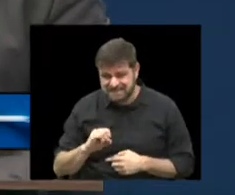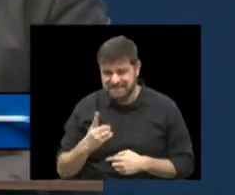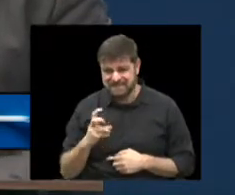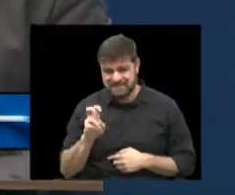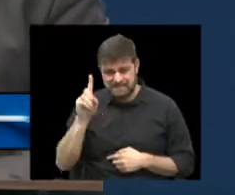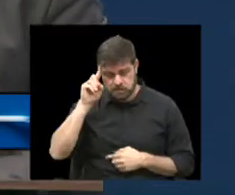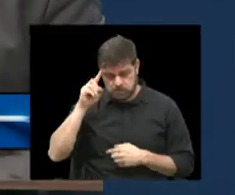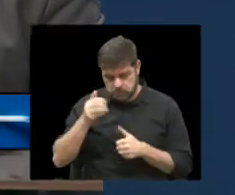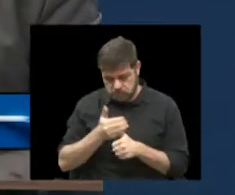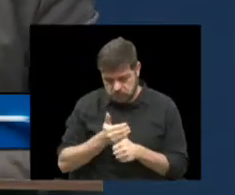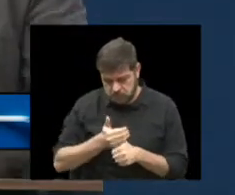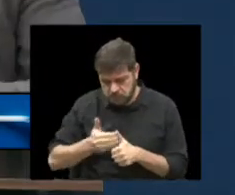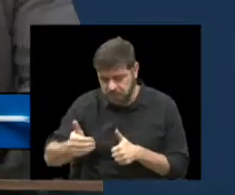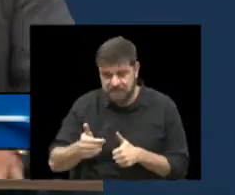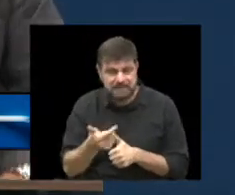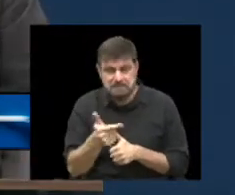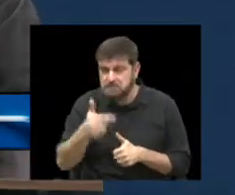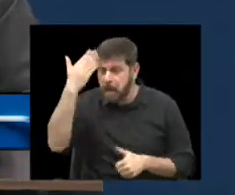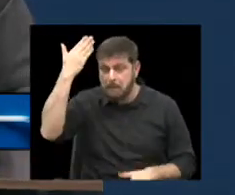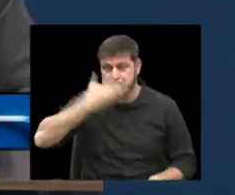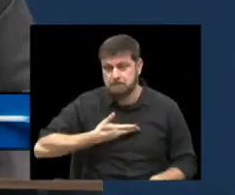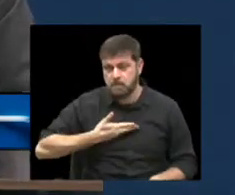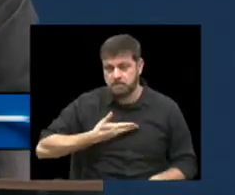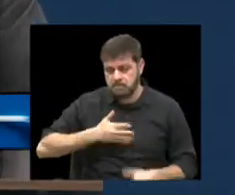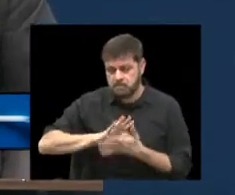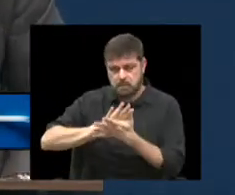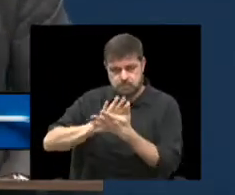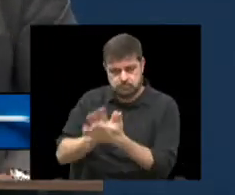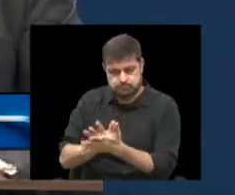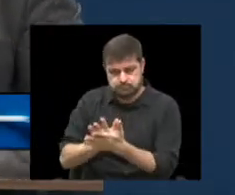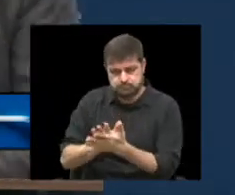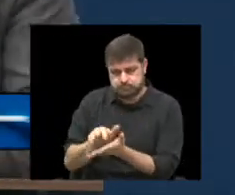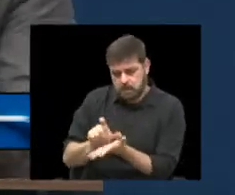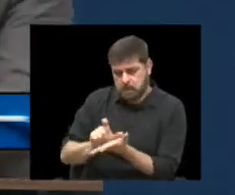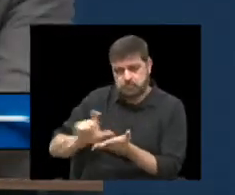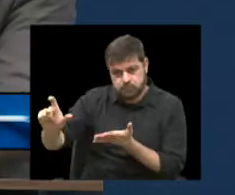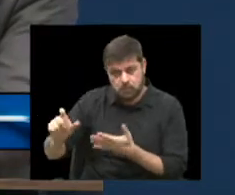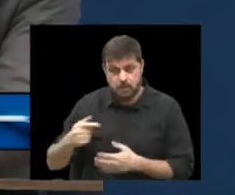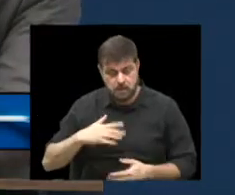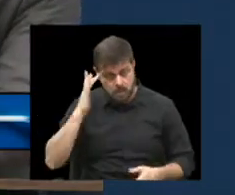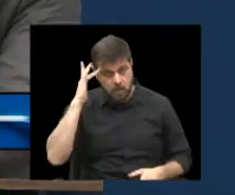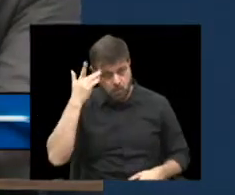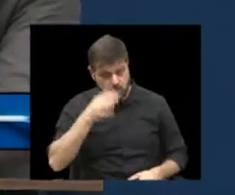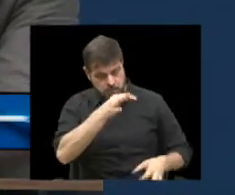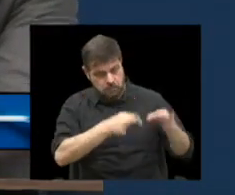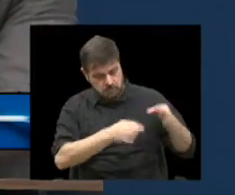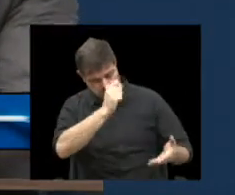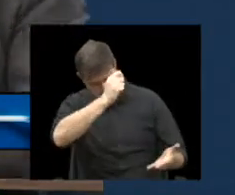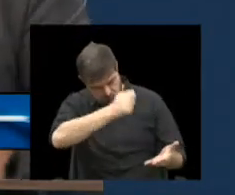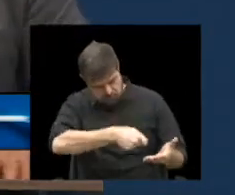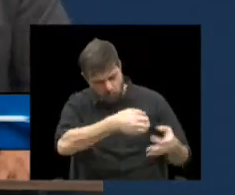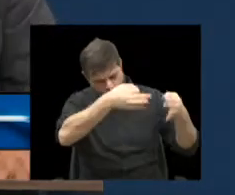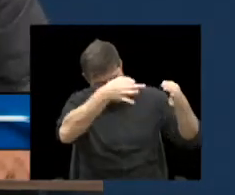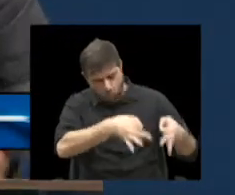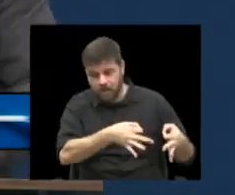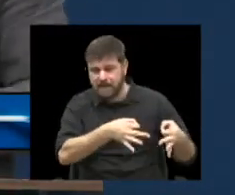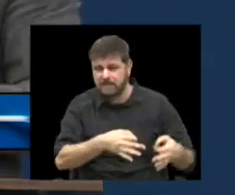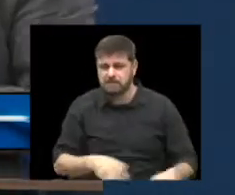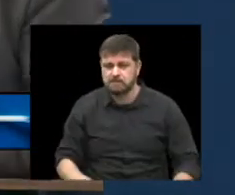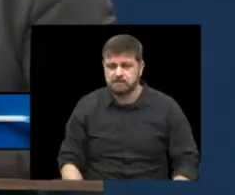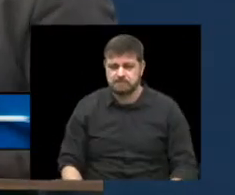fatos que pudessem condená-lo, eu acho que realmente o tribunal acertou. É uma medida acertada, muito